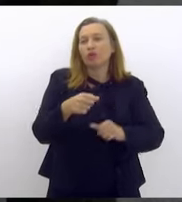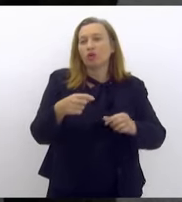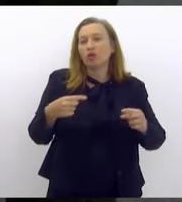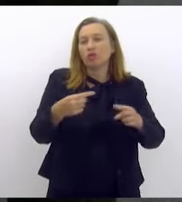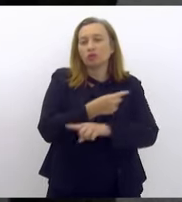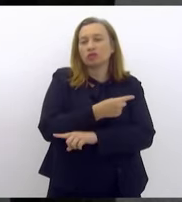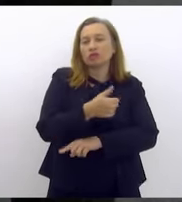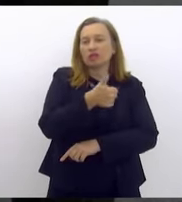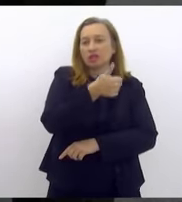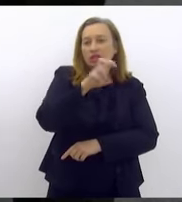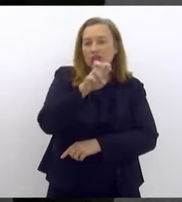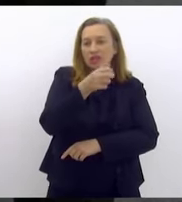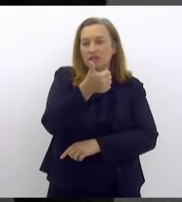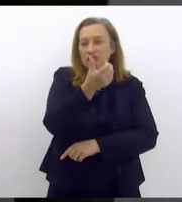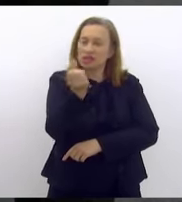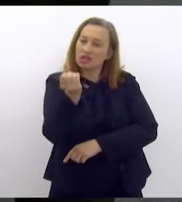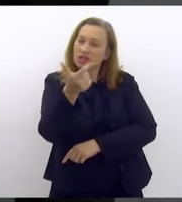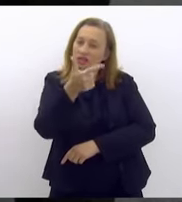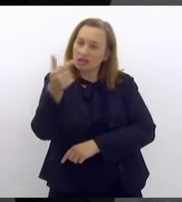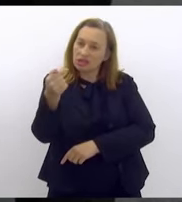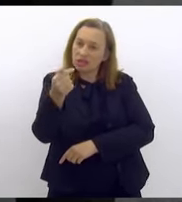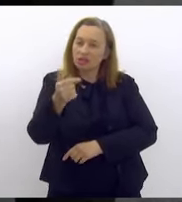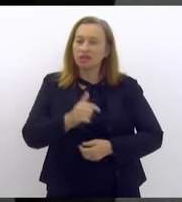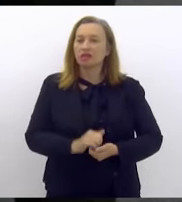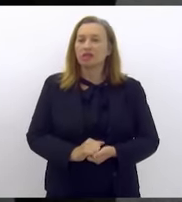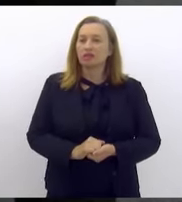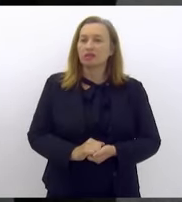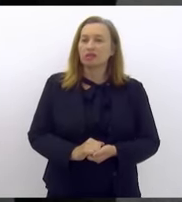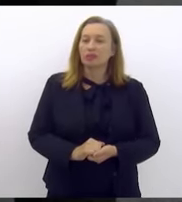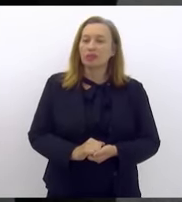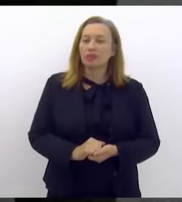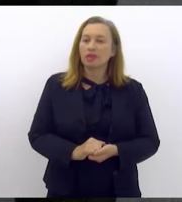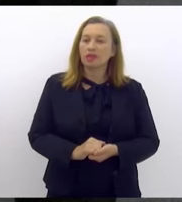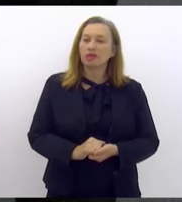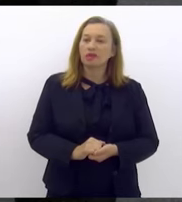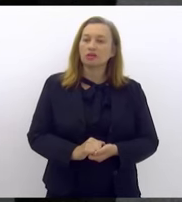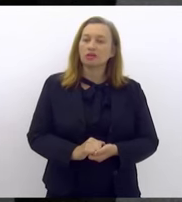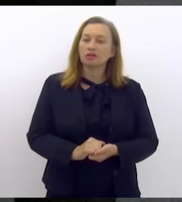contrário à emenda 15, 16 e 17,